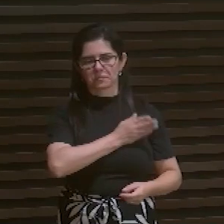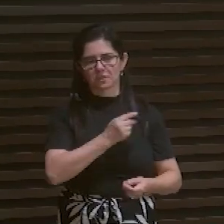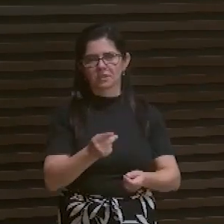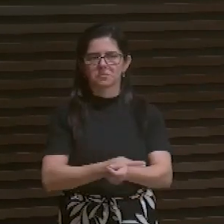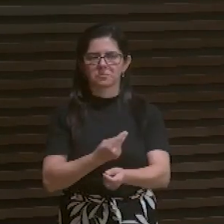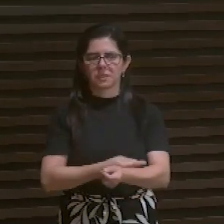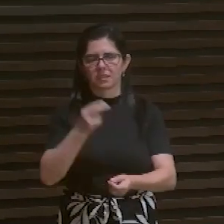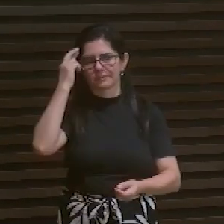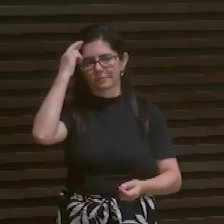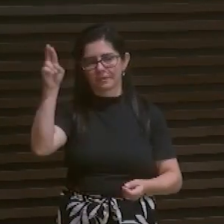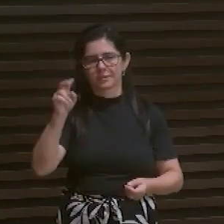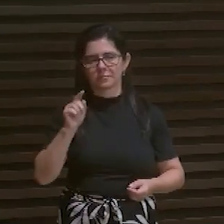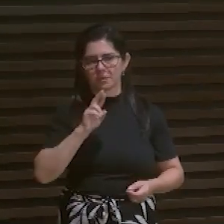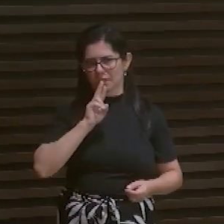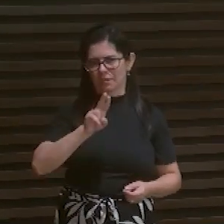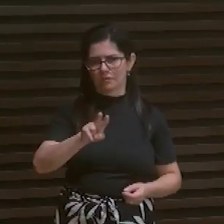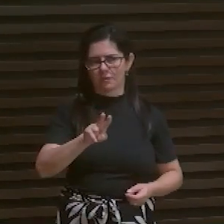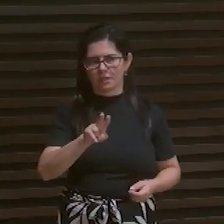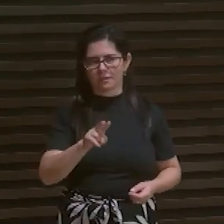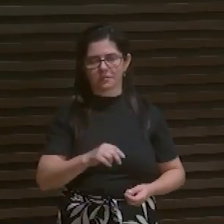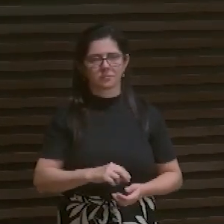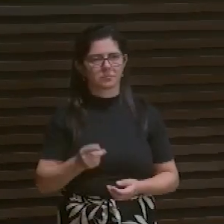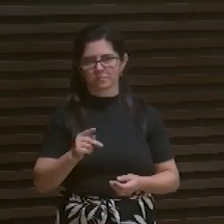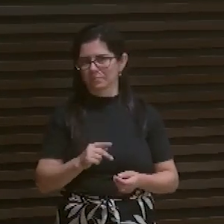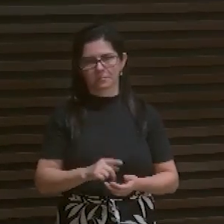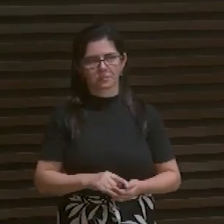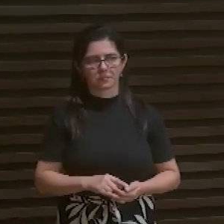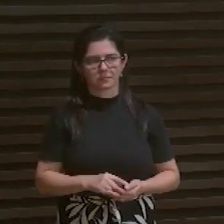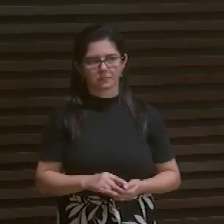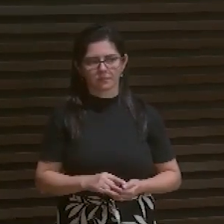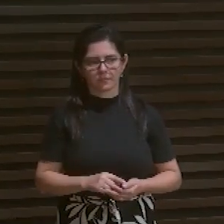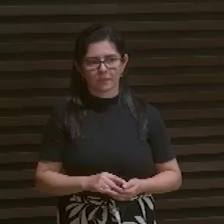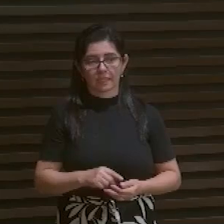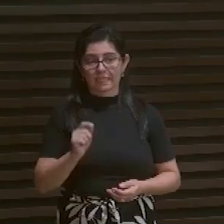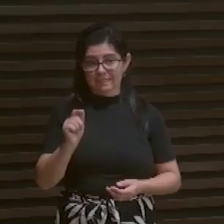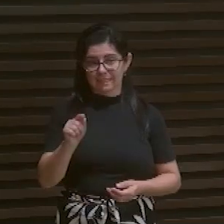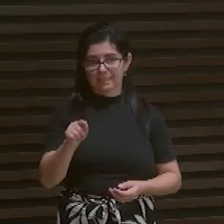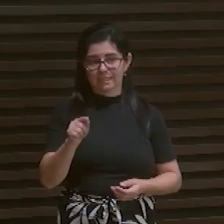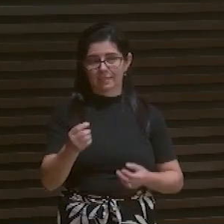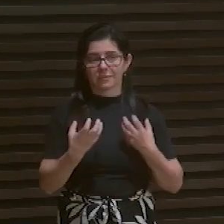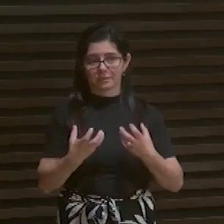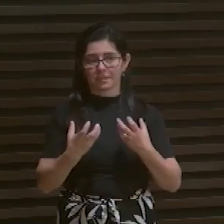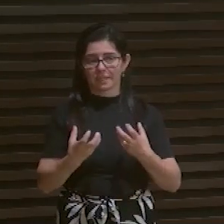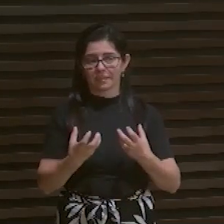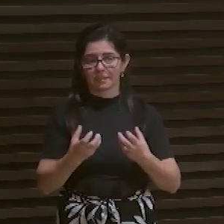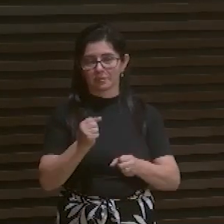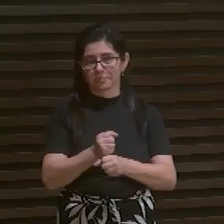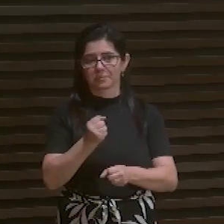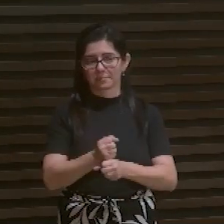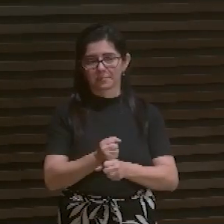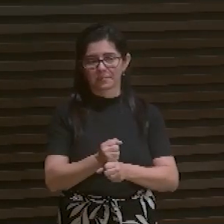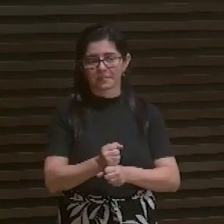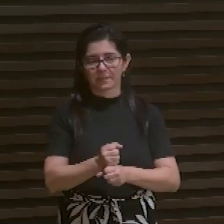madeira. Você está edificando sobre o alicerce com madeira, né? Então, diferente de Uzá, voltando ao